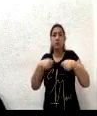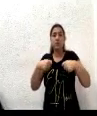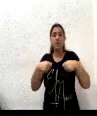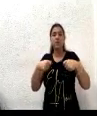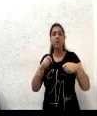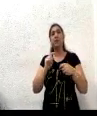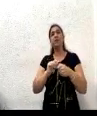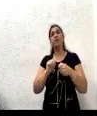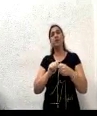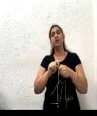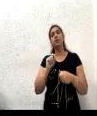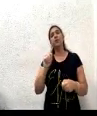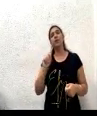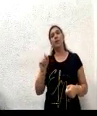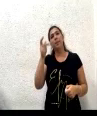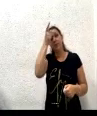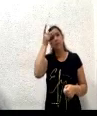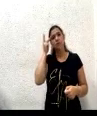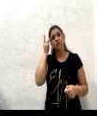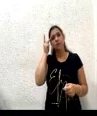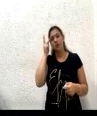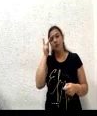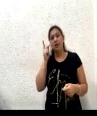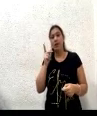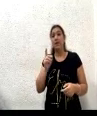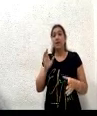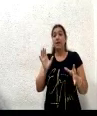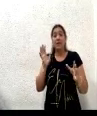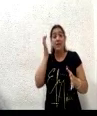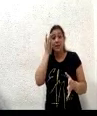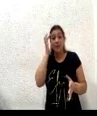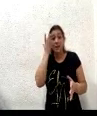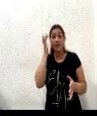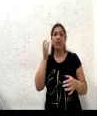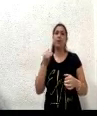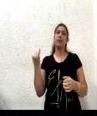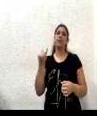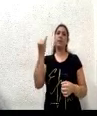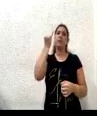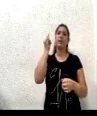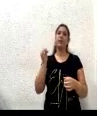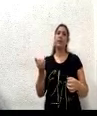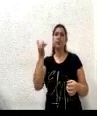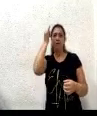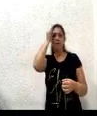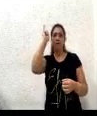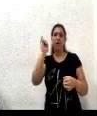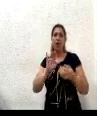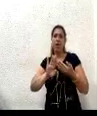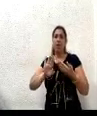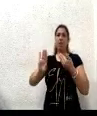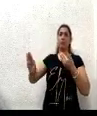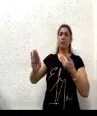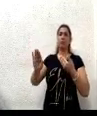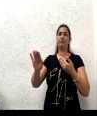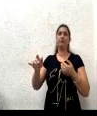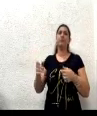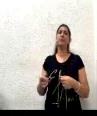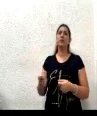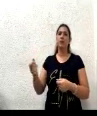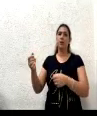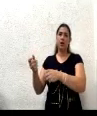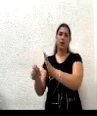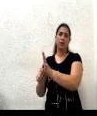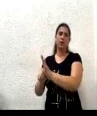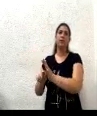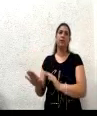que pessoas que não estão entrar. E aqueles que estão, poder se consegue sair. Parabéns, presidente, pela